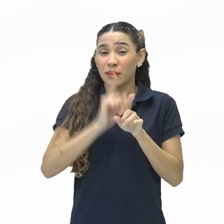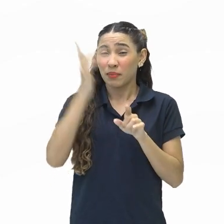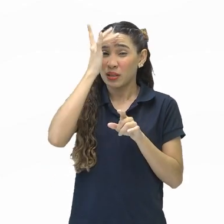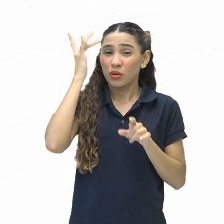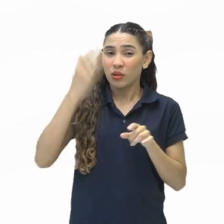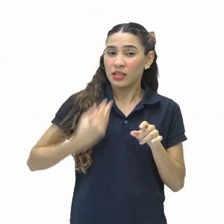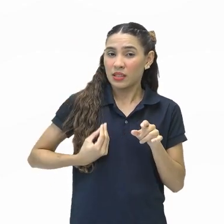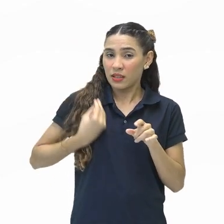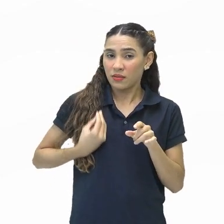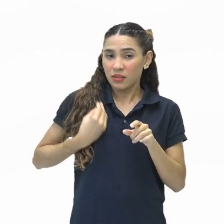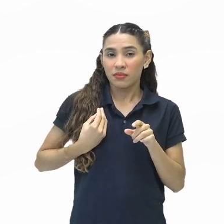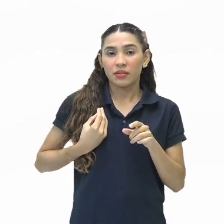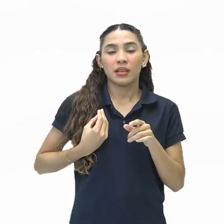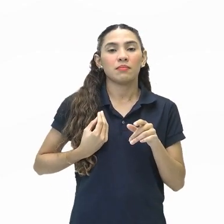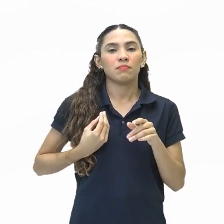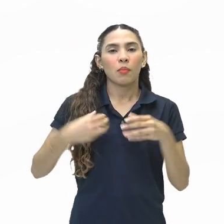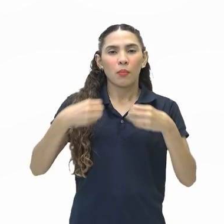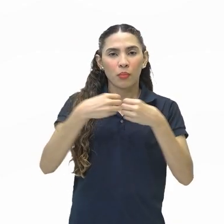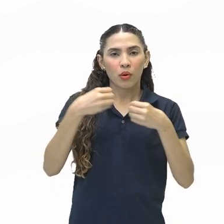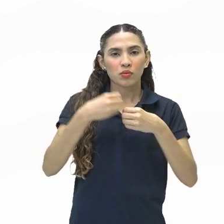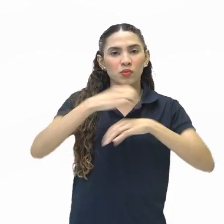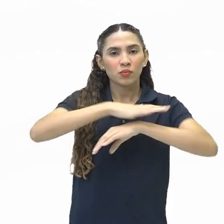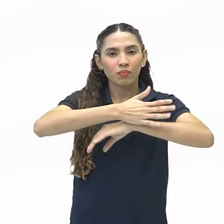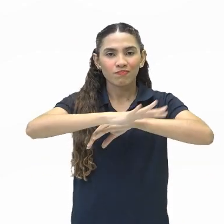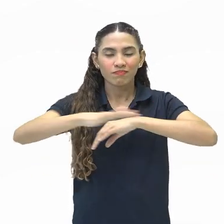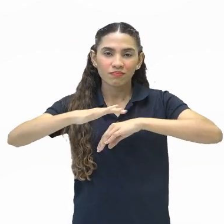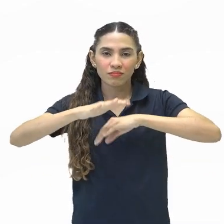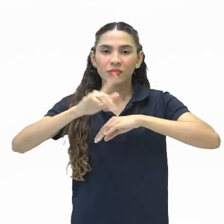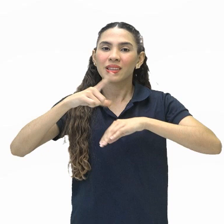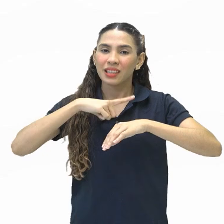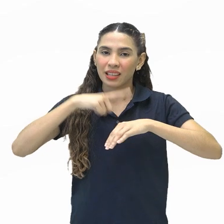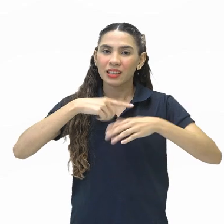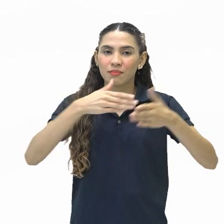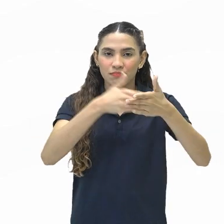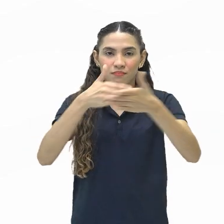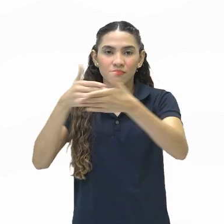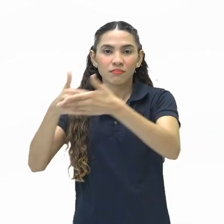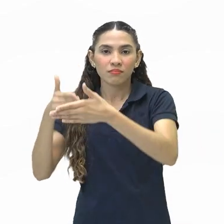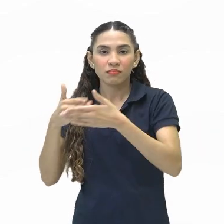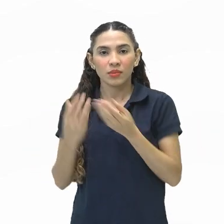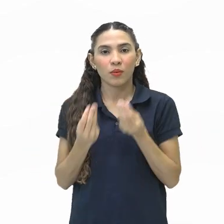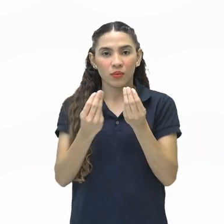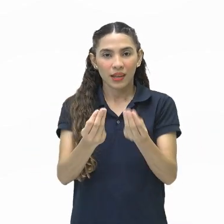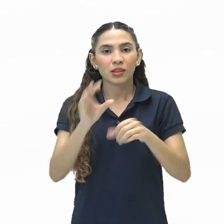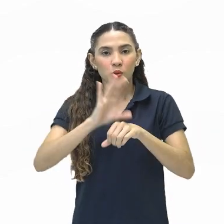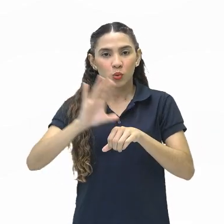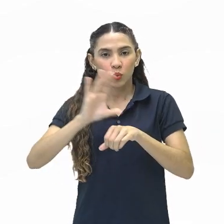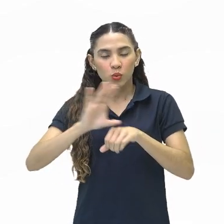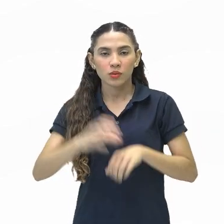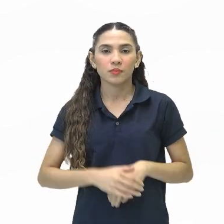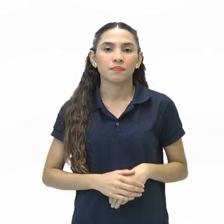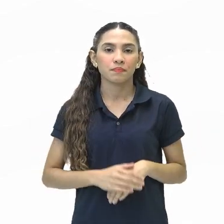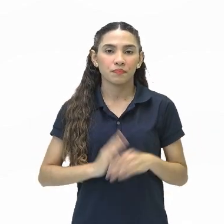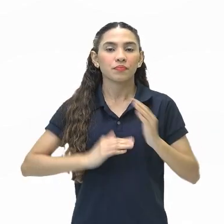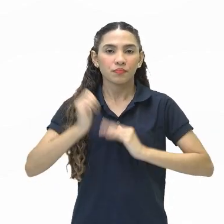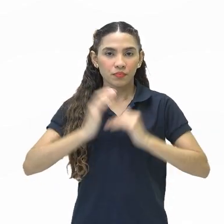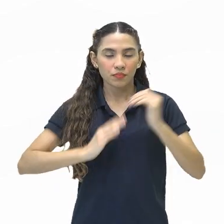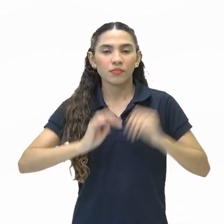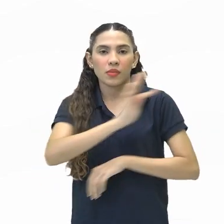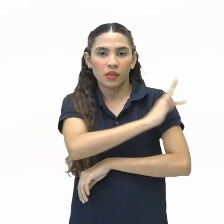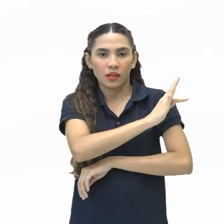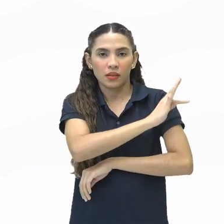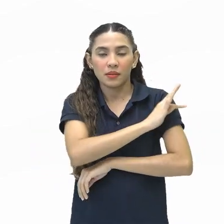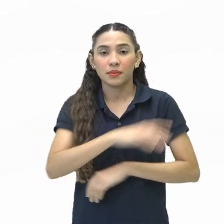né, existe mais uma maior limitação, né, da oferta desses cursos, né, profissionais